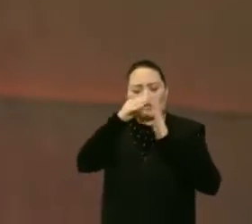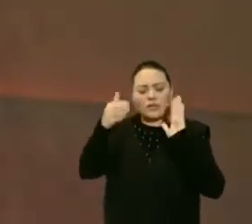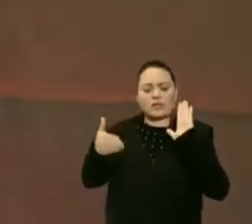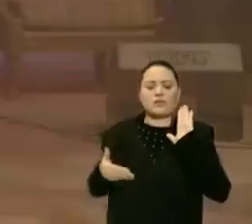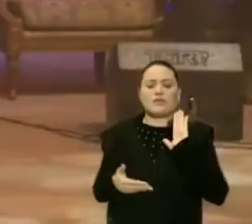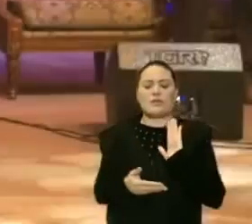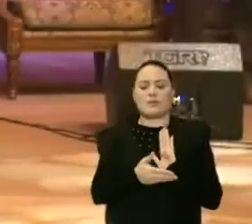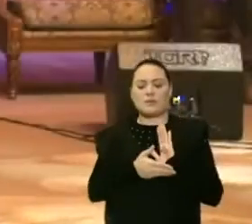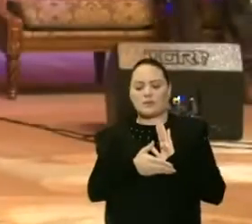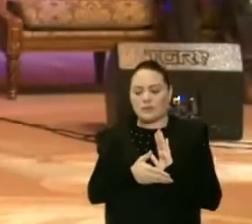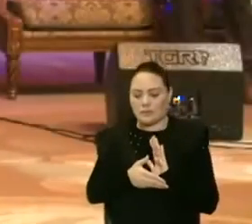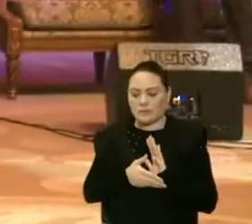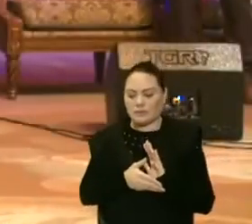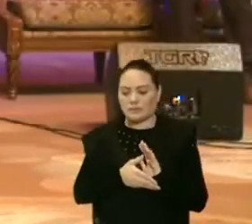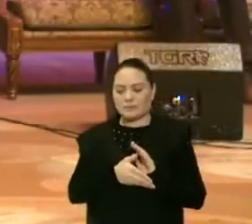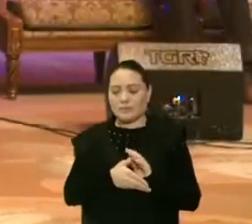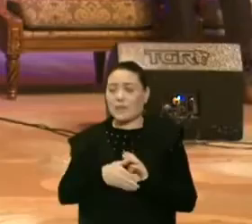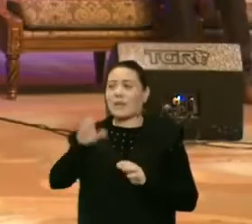para Ti.